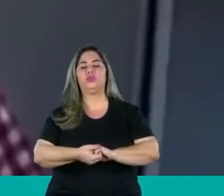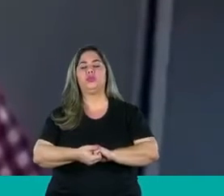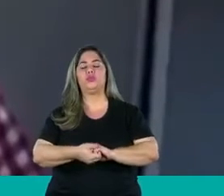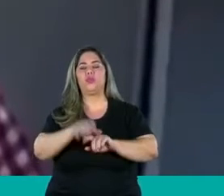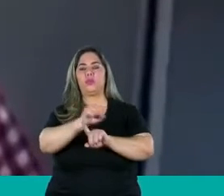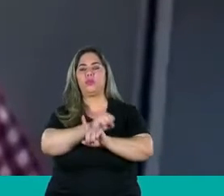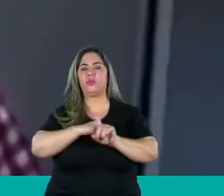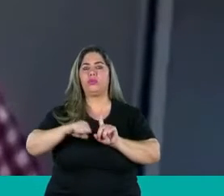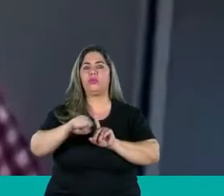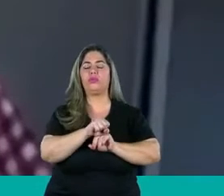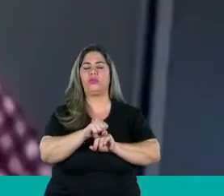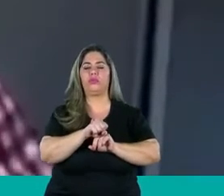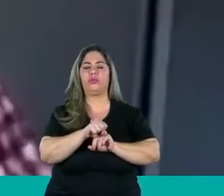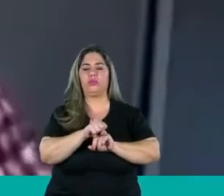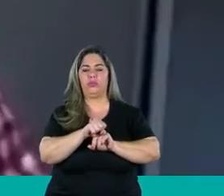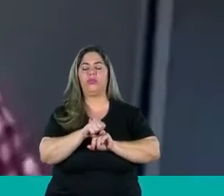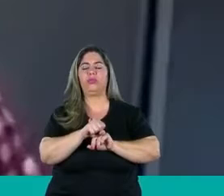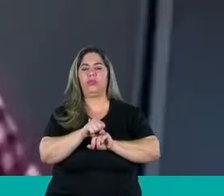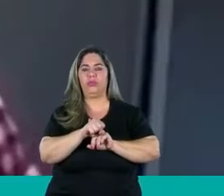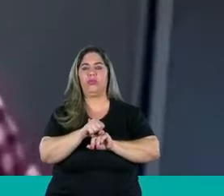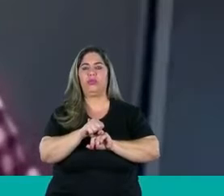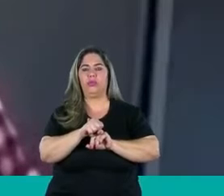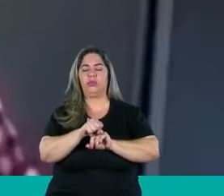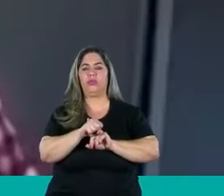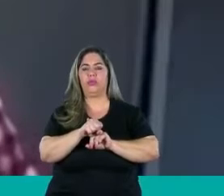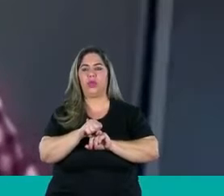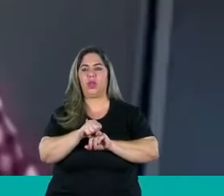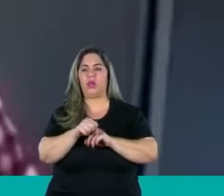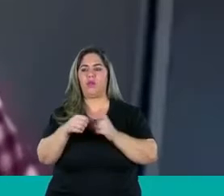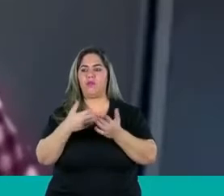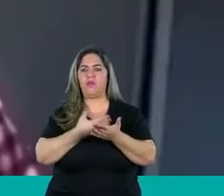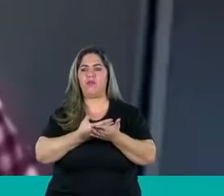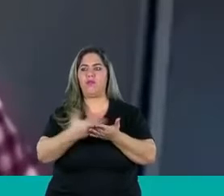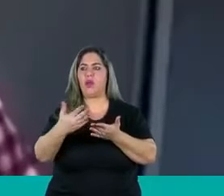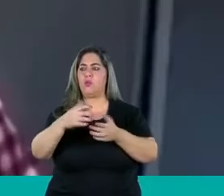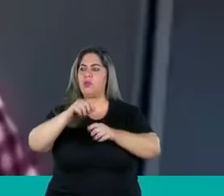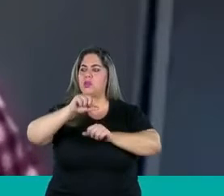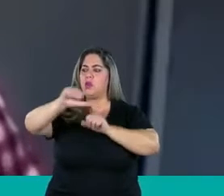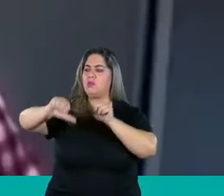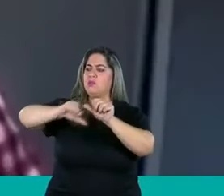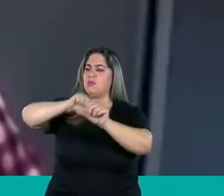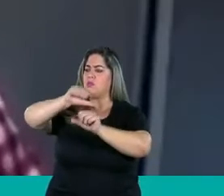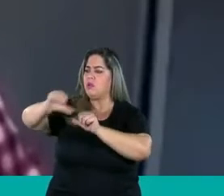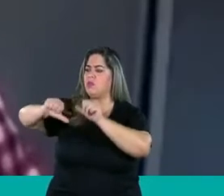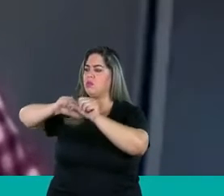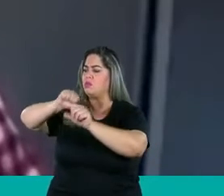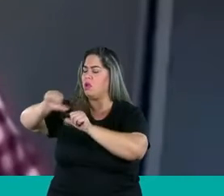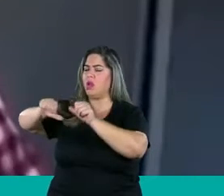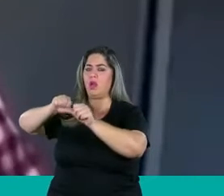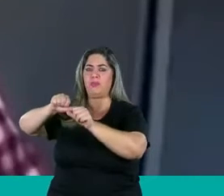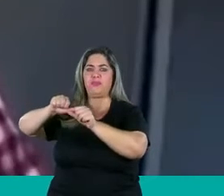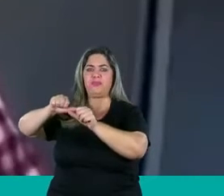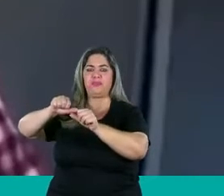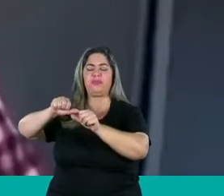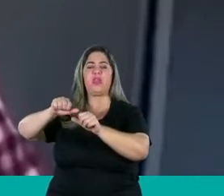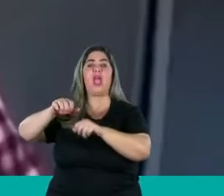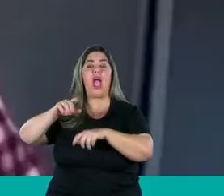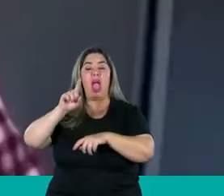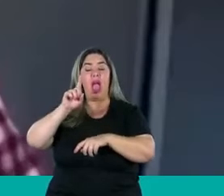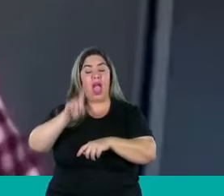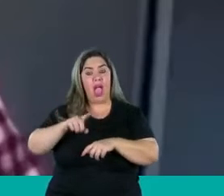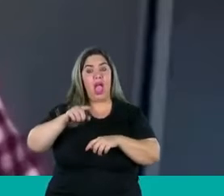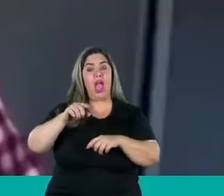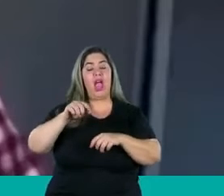da sociedade, vão adquirindo colorações mais radicais. Essas reformas às